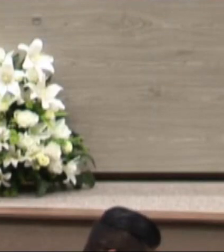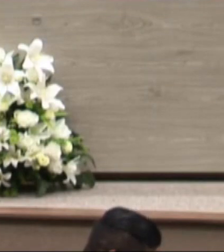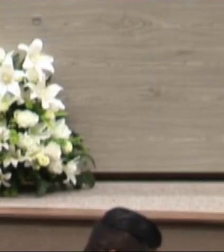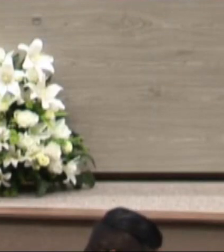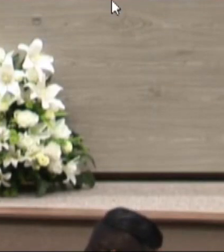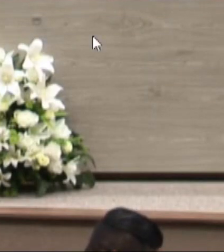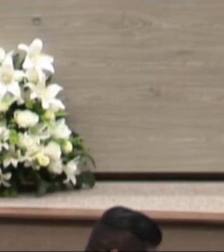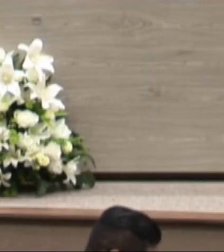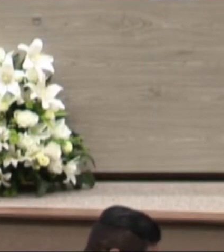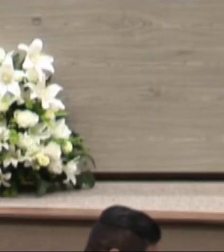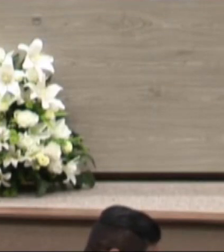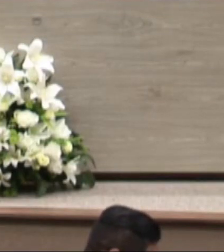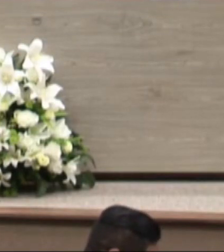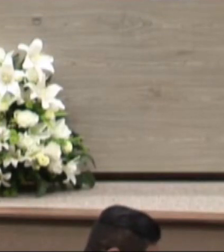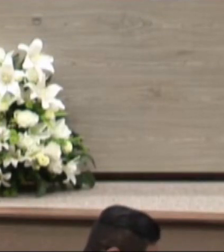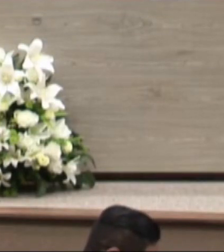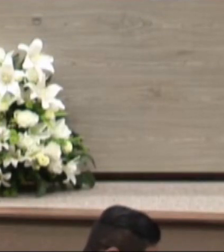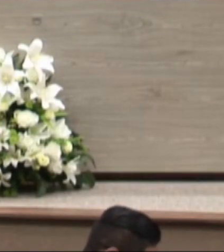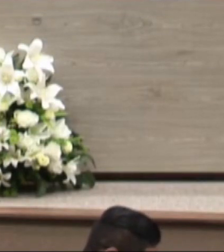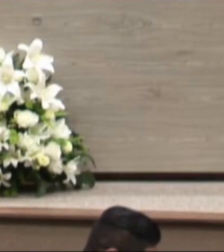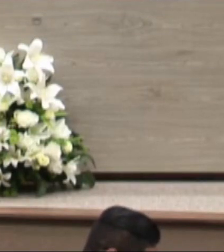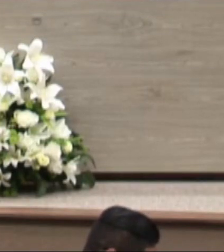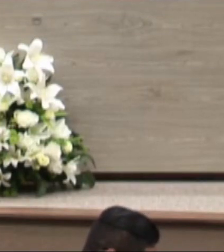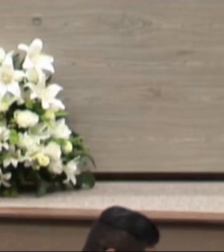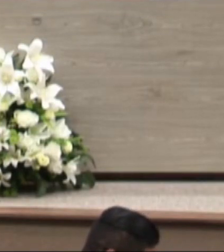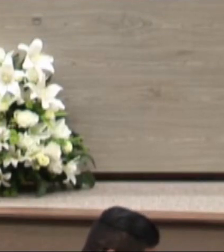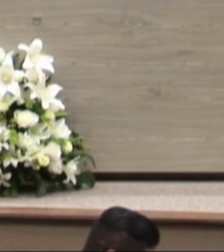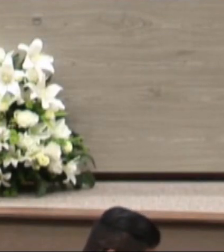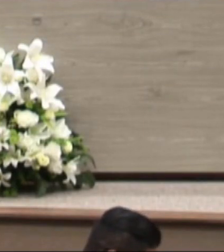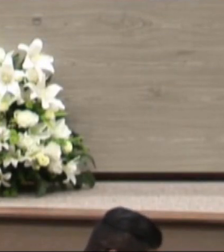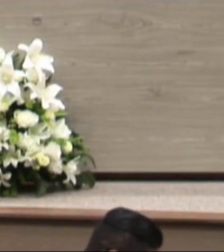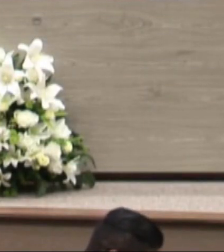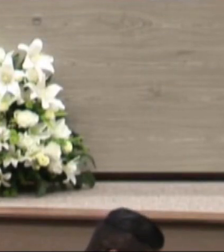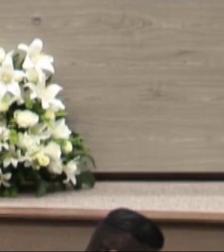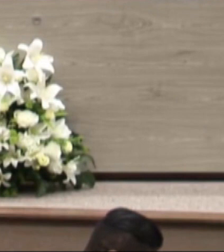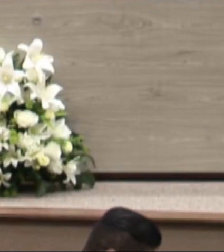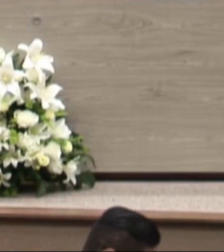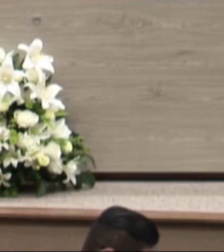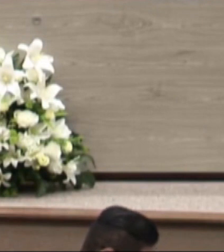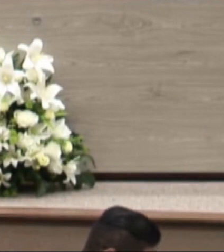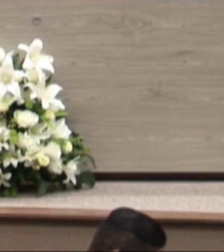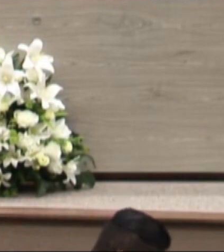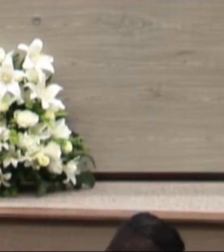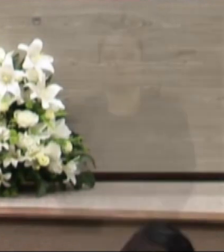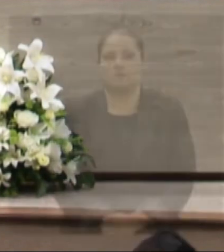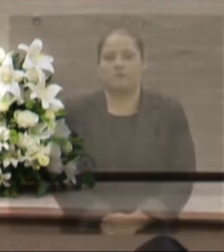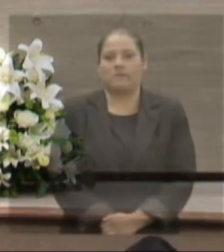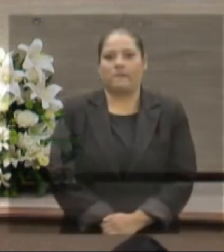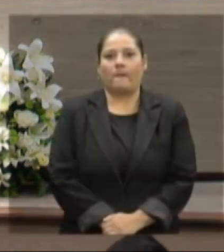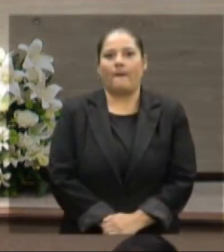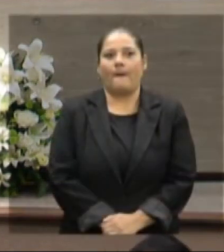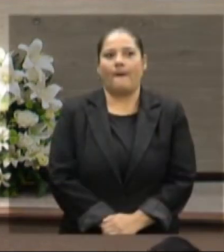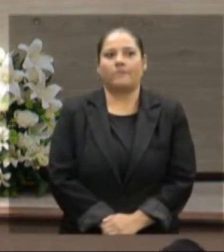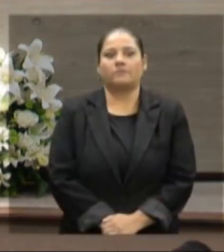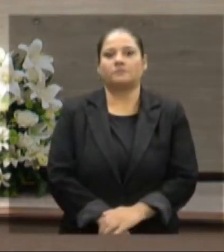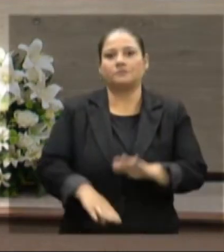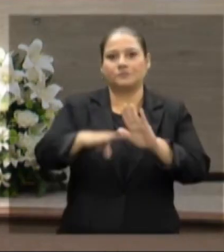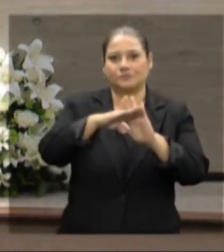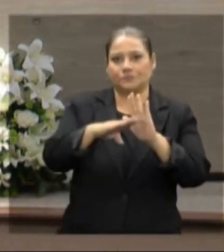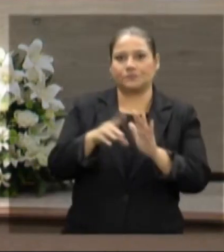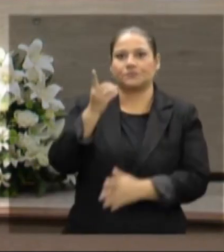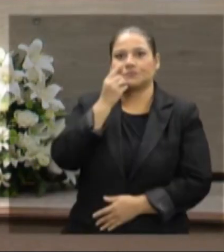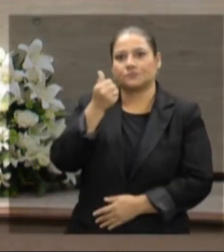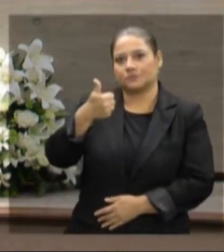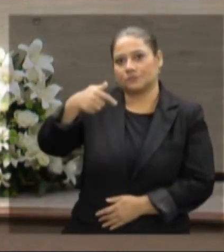Senhor secretário, para a leitura da nossa pauta da reunião extraordinária. Pauta da reunião extraordinária realizada em